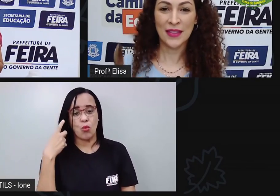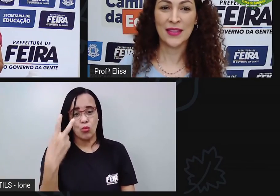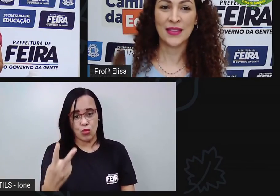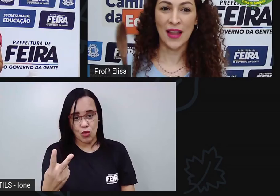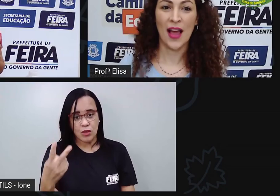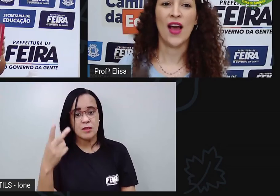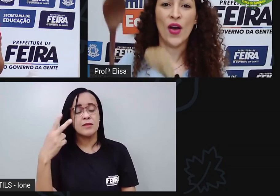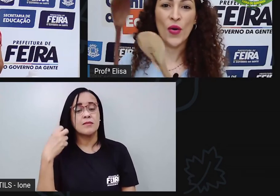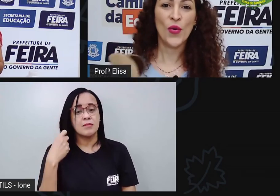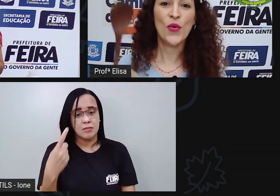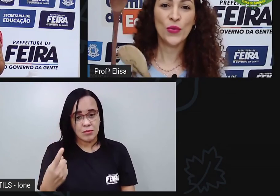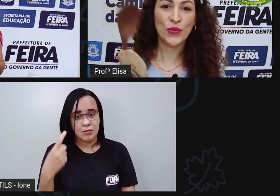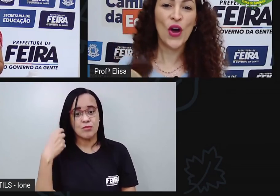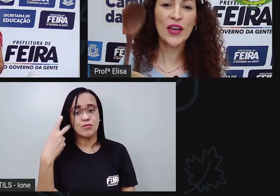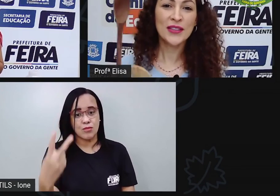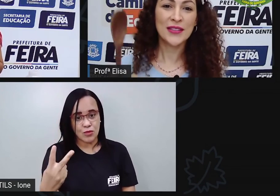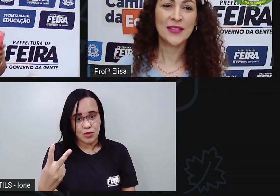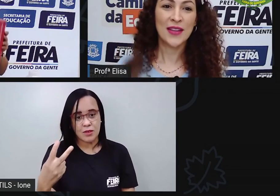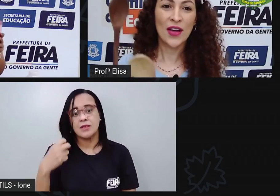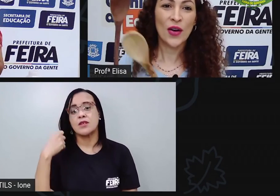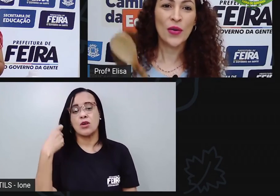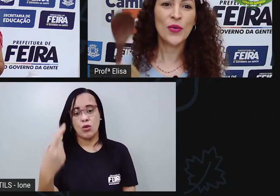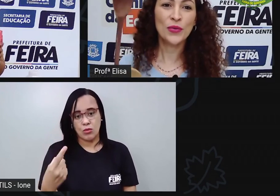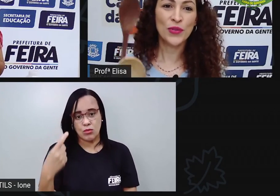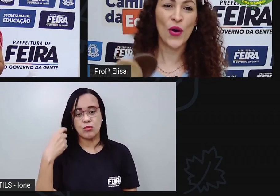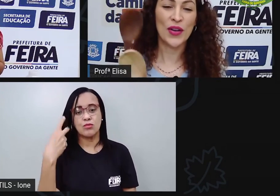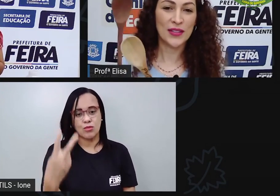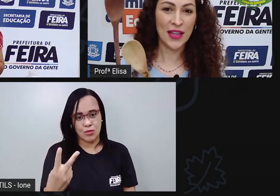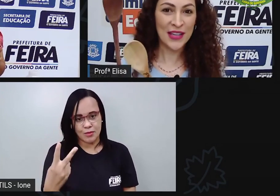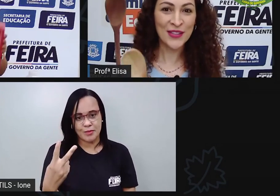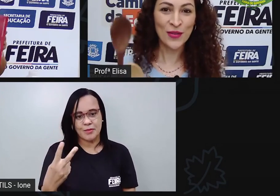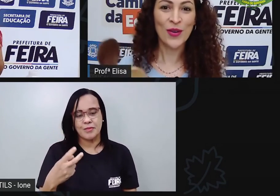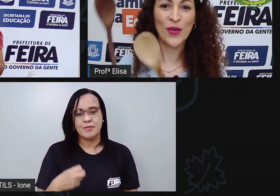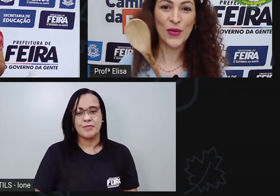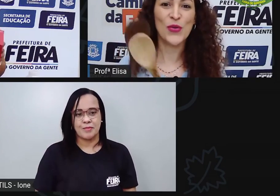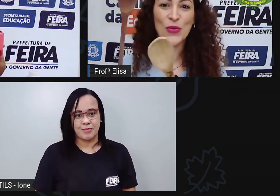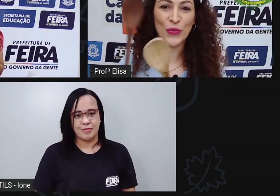mundo mundo mundo mundo mundo